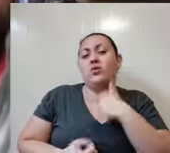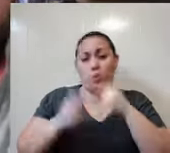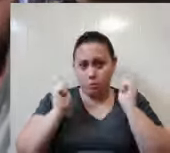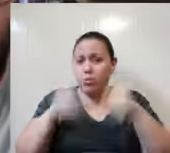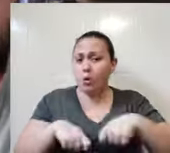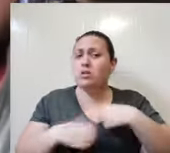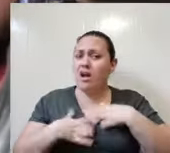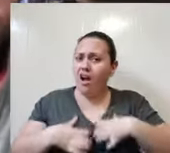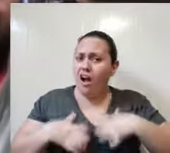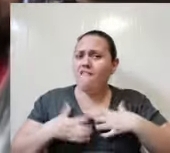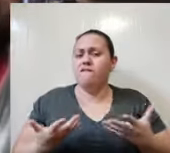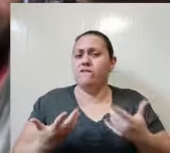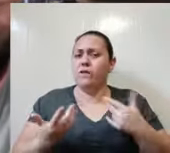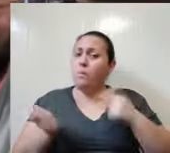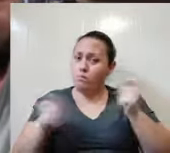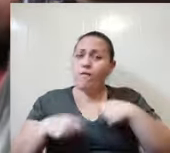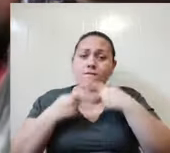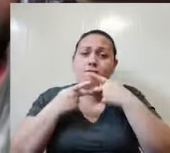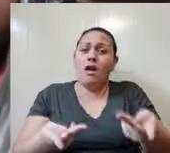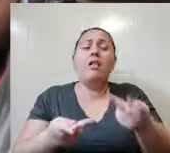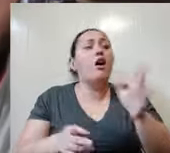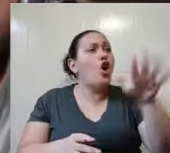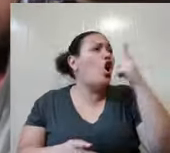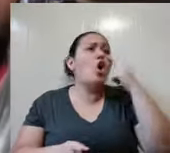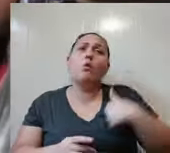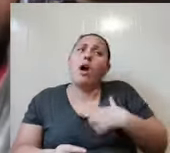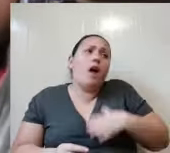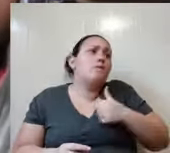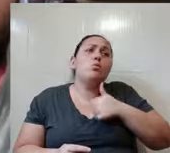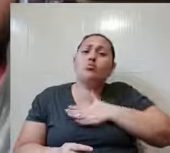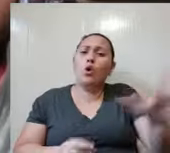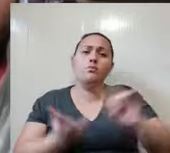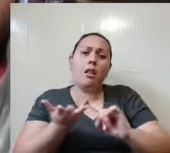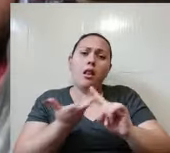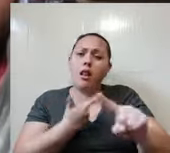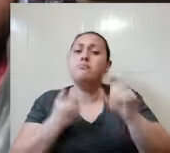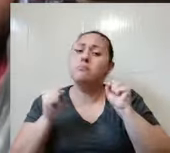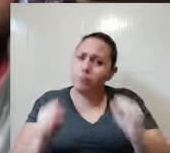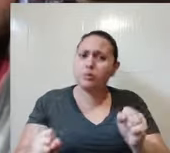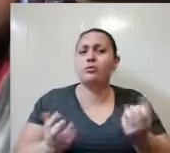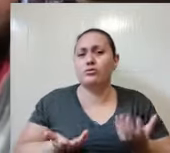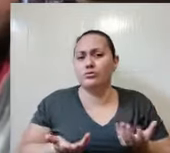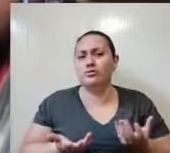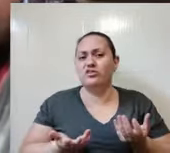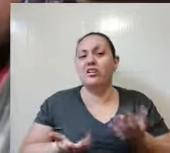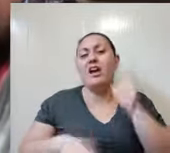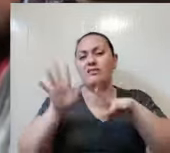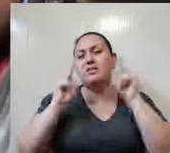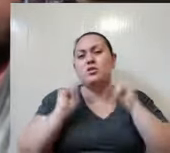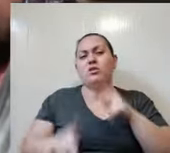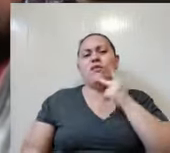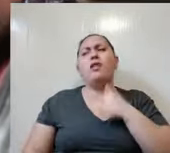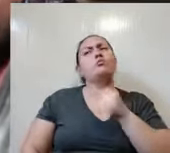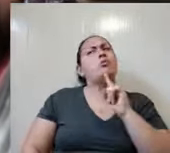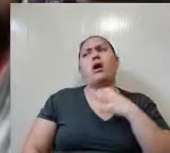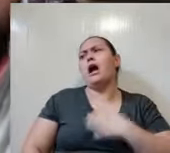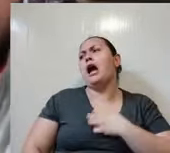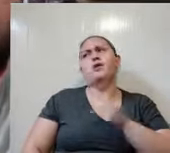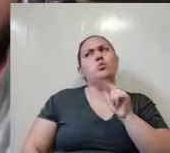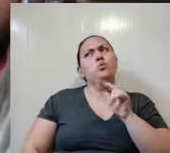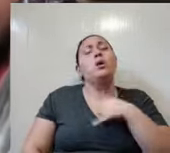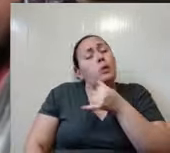sentir raiva, poder falar dessa raiva. Né? Às vezes a gente... não, raiva eu não sinto raiva, não. Às vezes eu fico